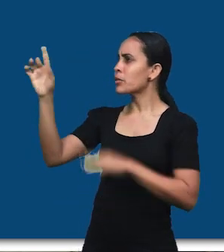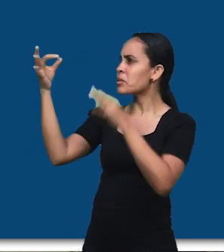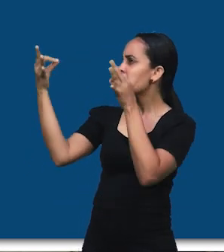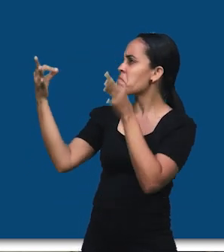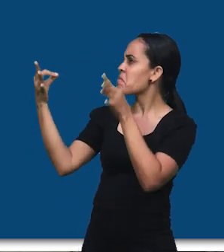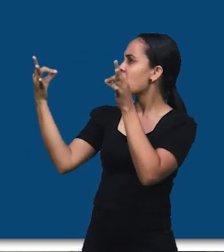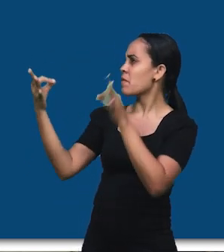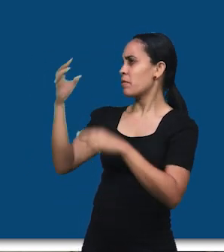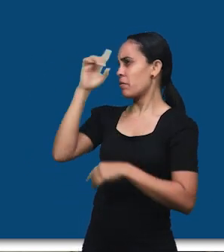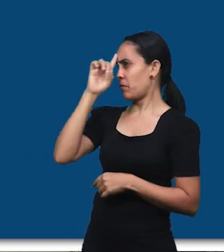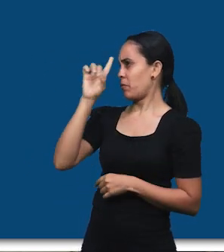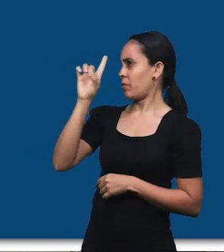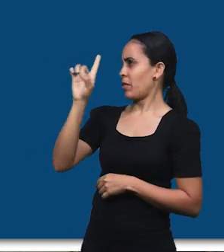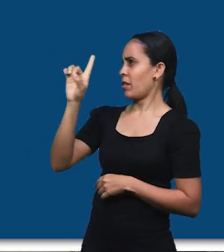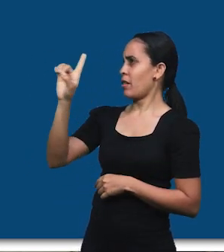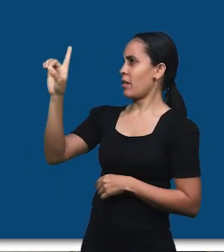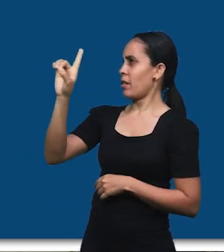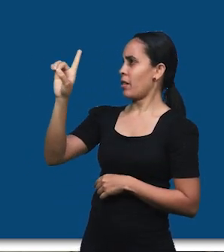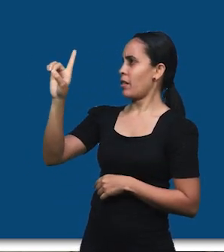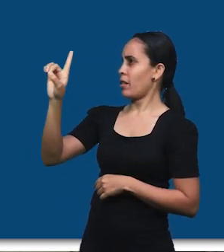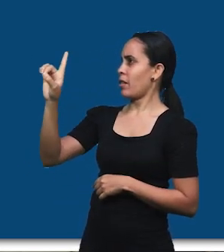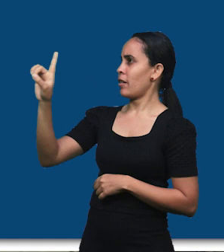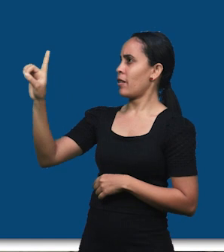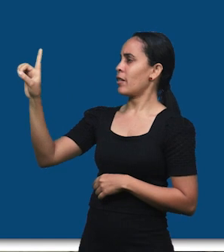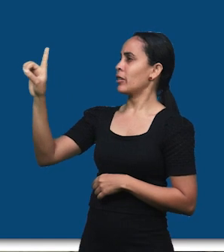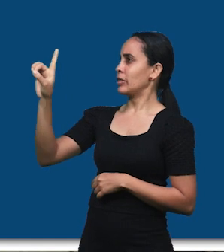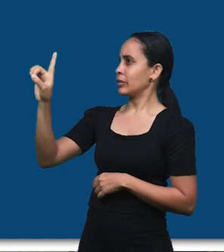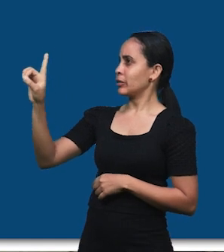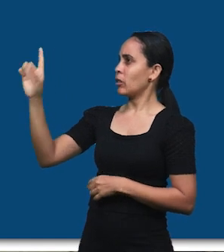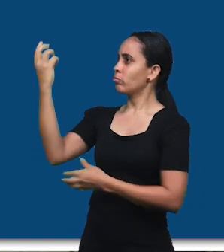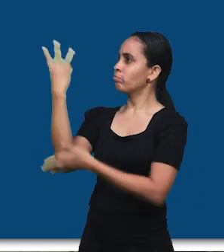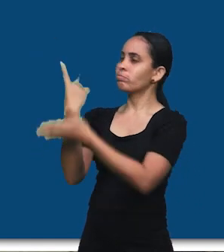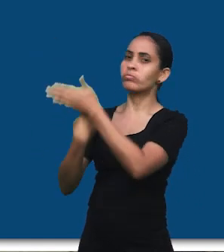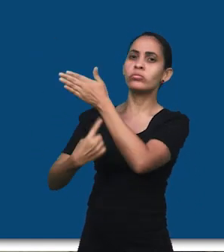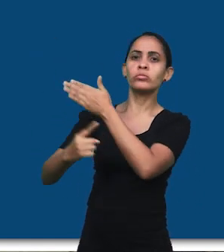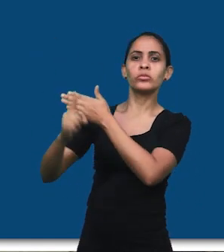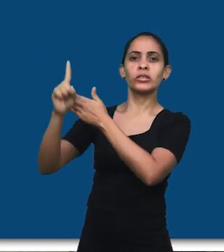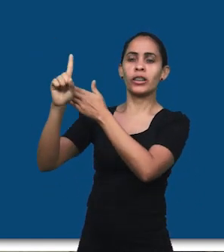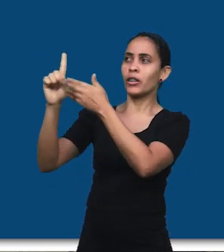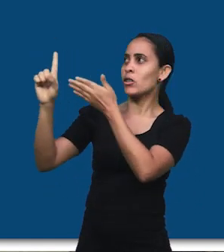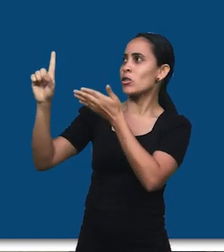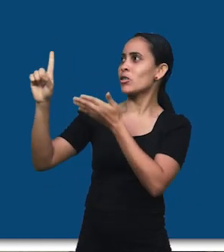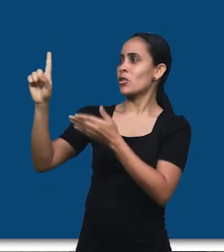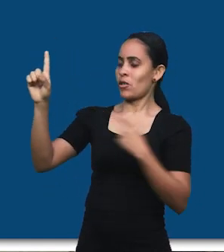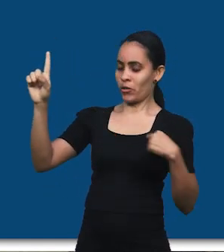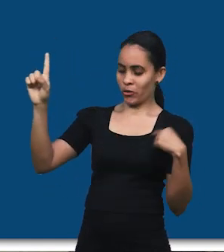Ó Deus perfeito, ó Deus triuno,